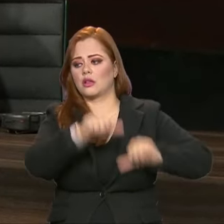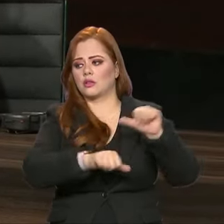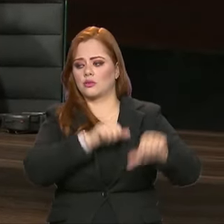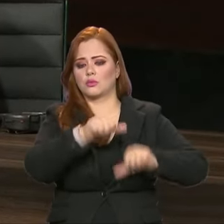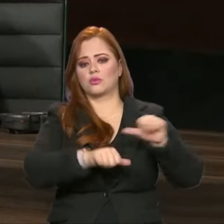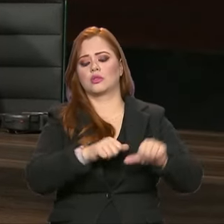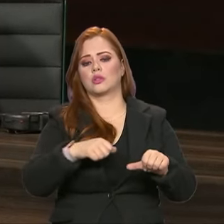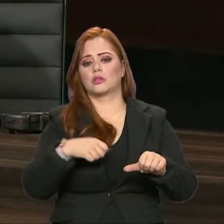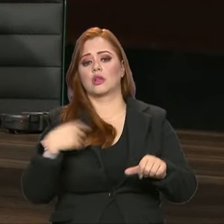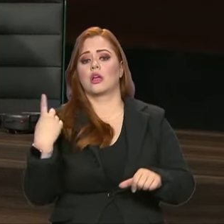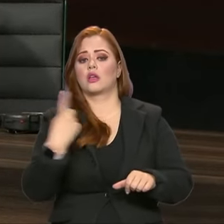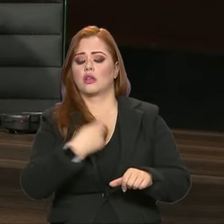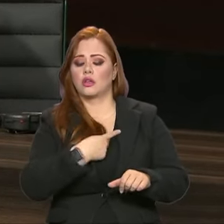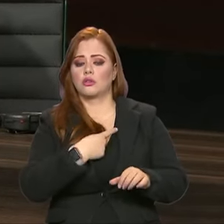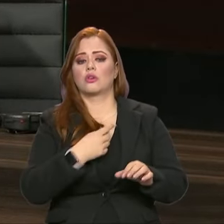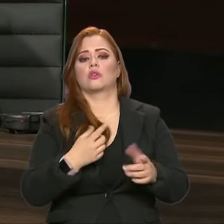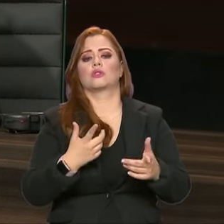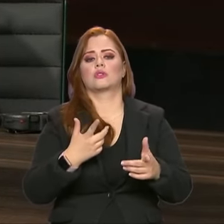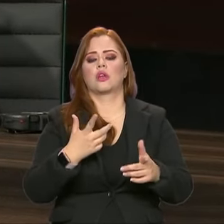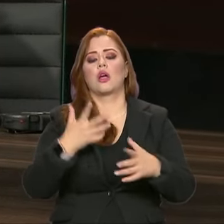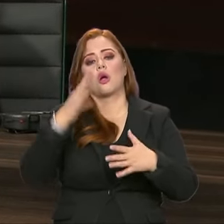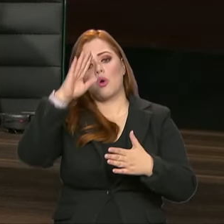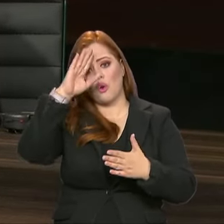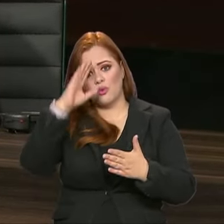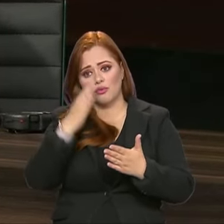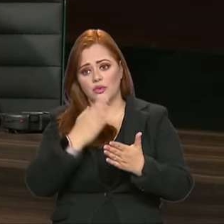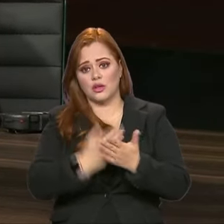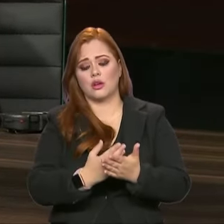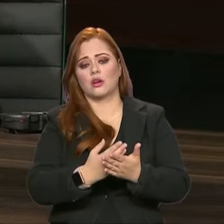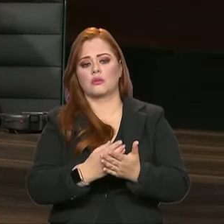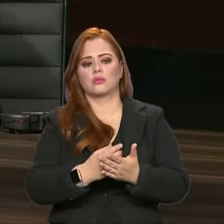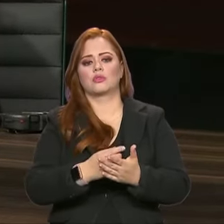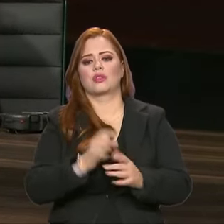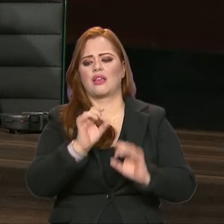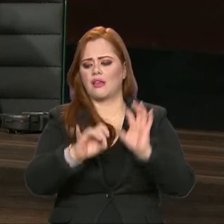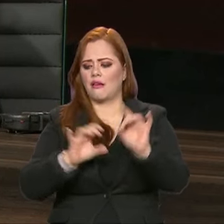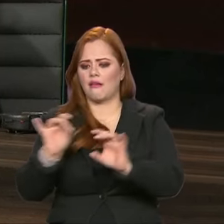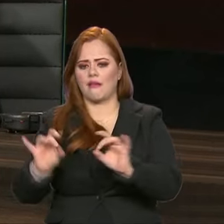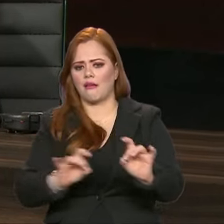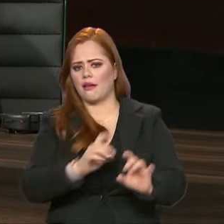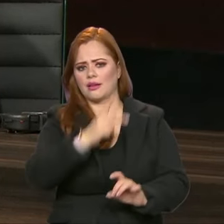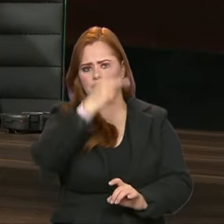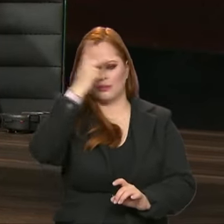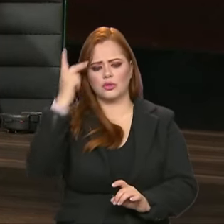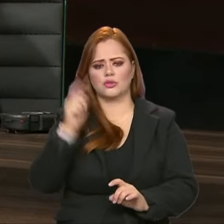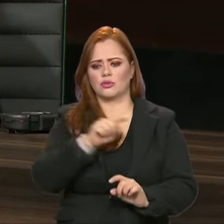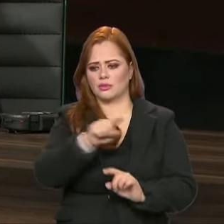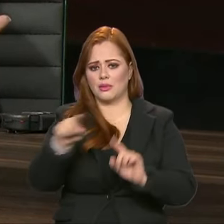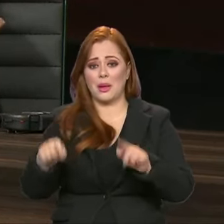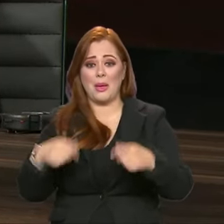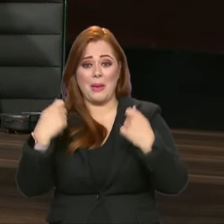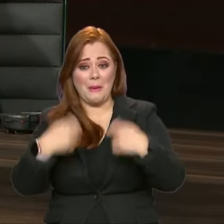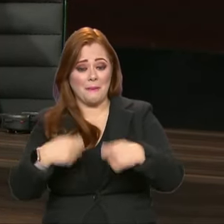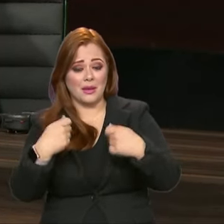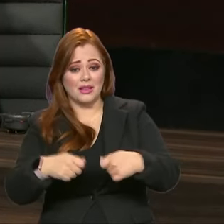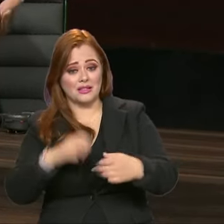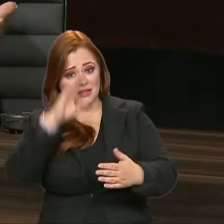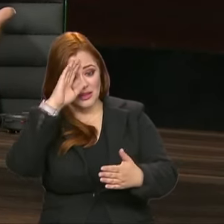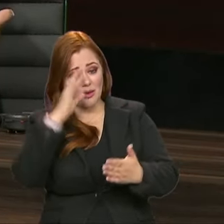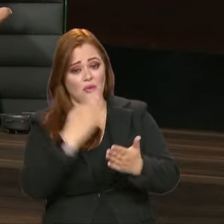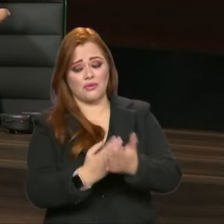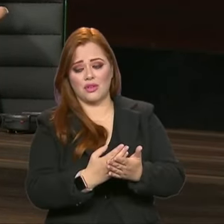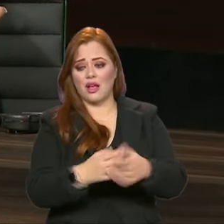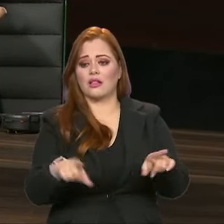nós temos buscado. Nós confiamos nos senhores. Os senhores precisam confiar em nós. Não